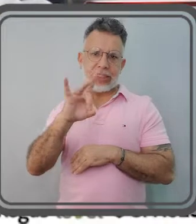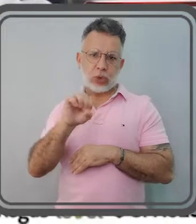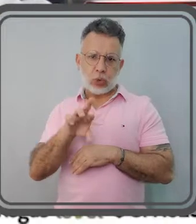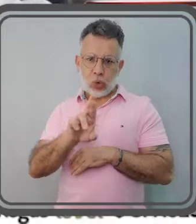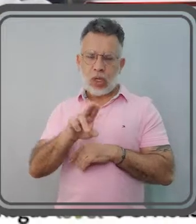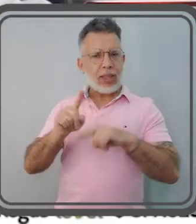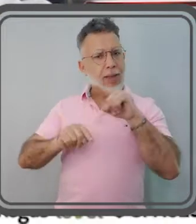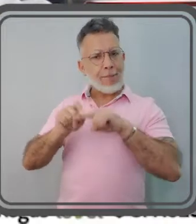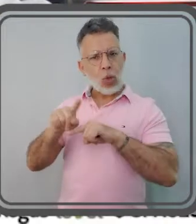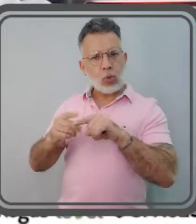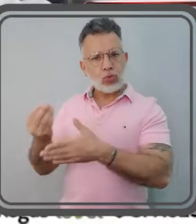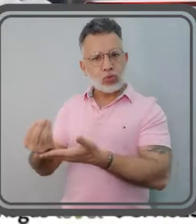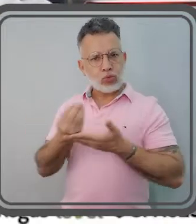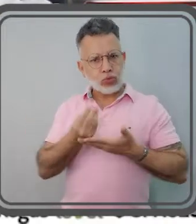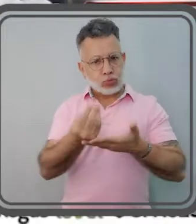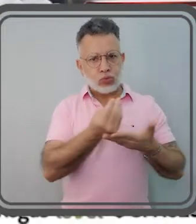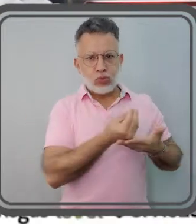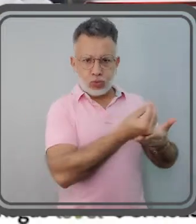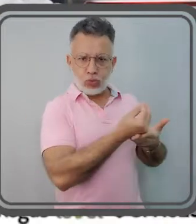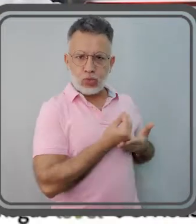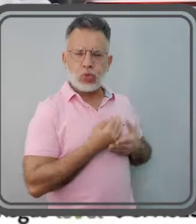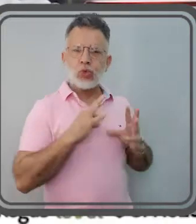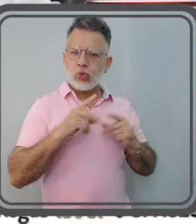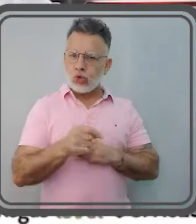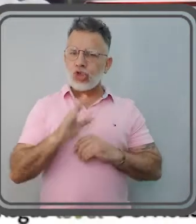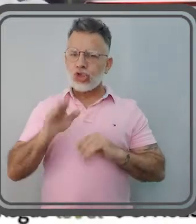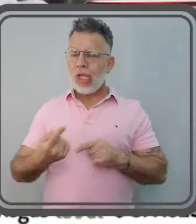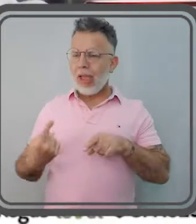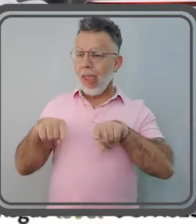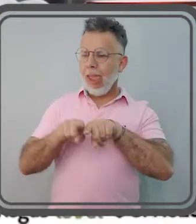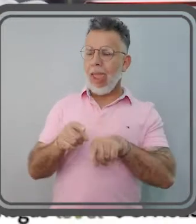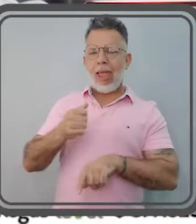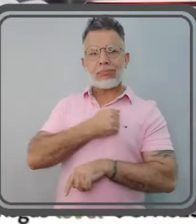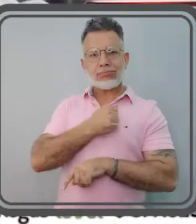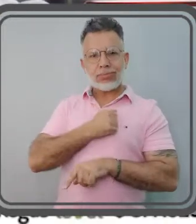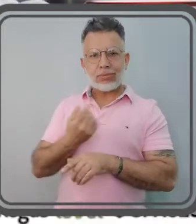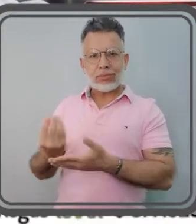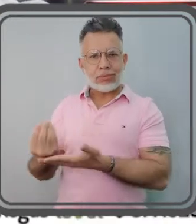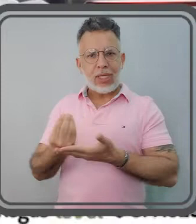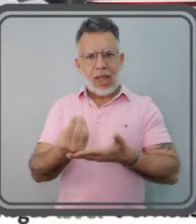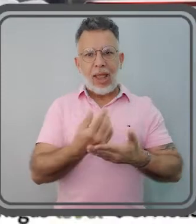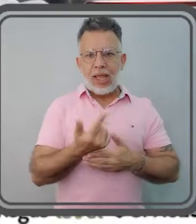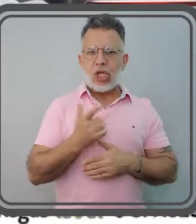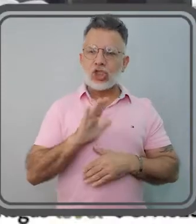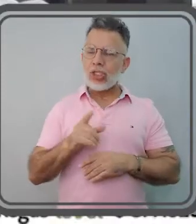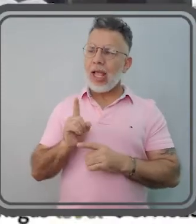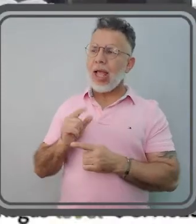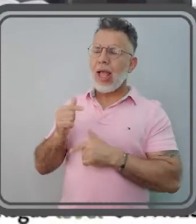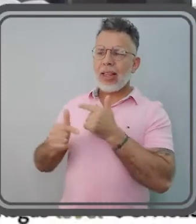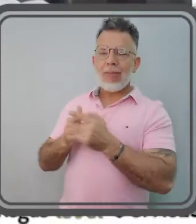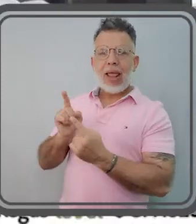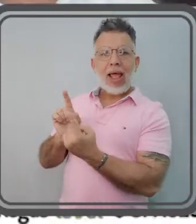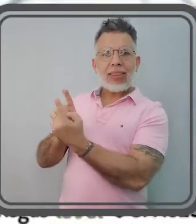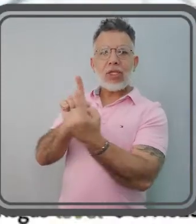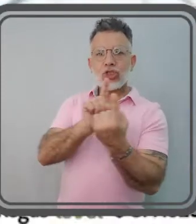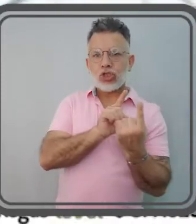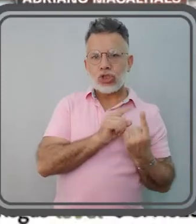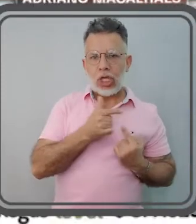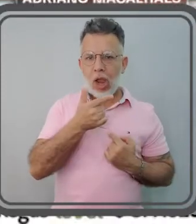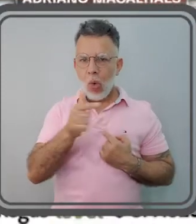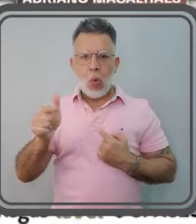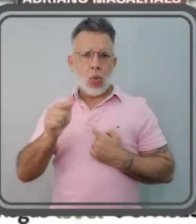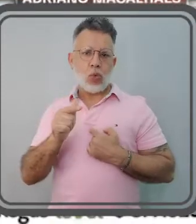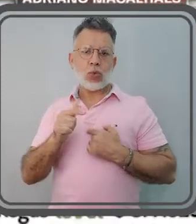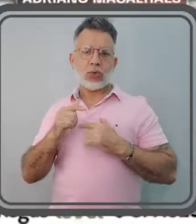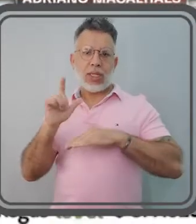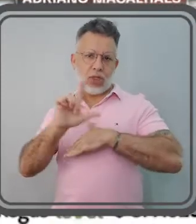que atendiam outras redes, fornecedores que atendiam o Brasil inteiro praticamente. Então, desde a estaca zero ali, né,